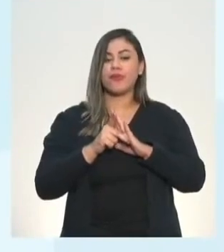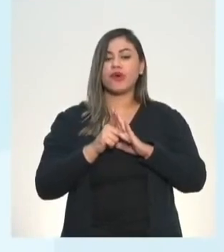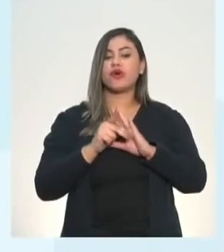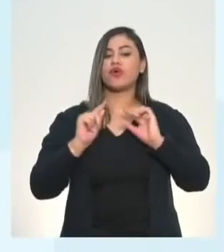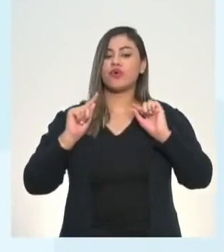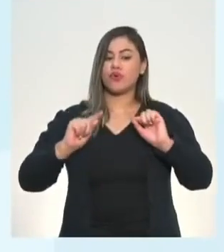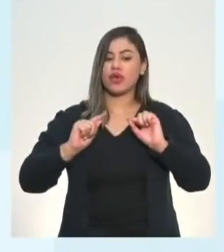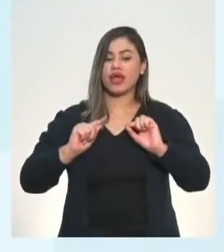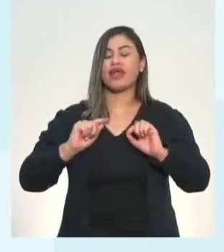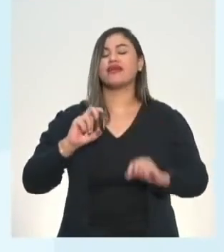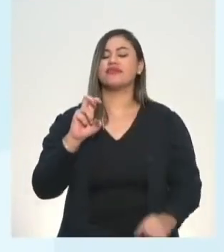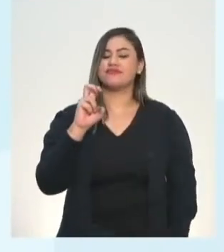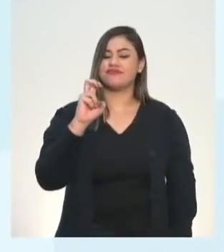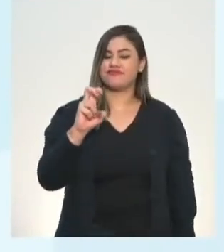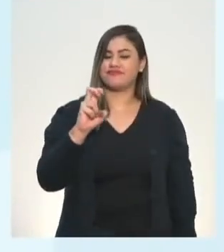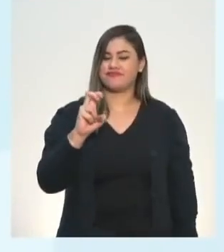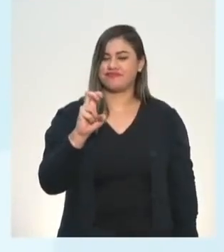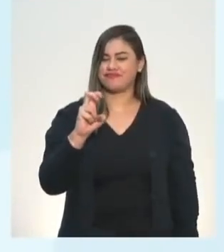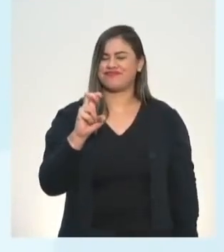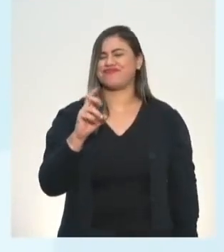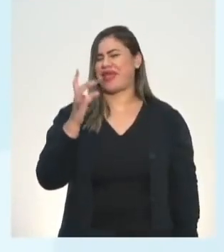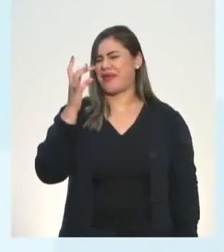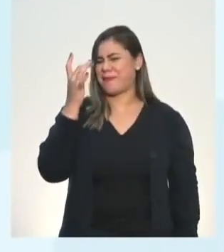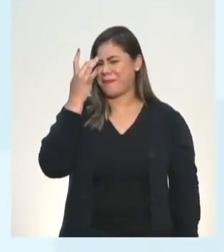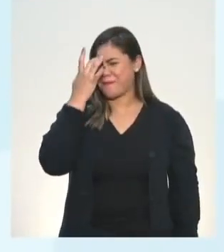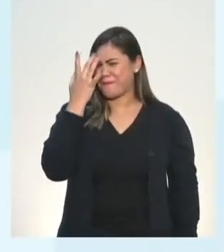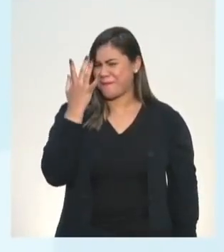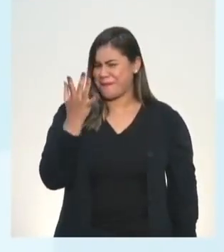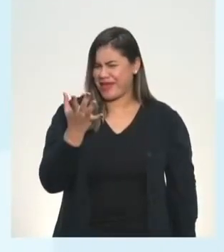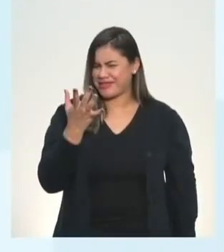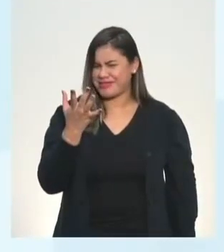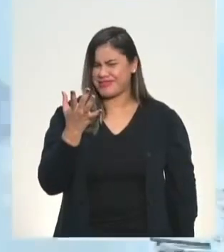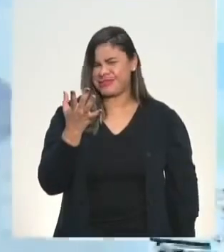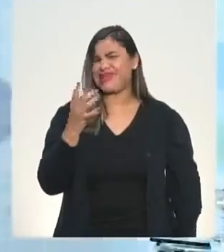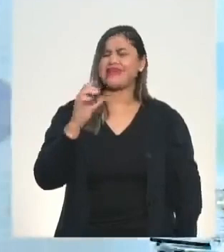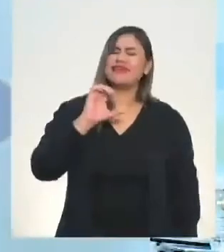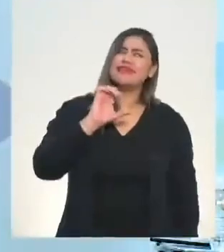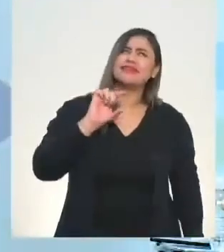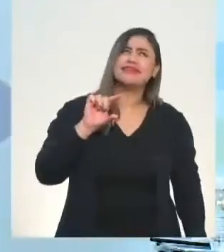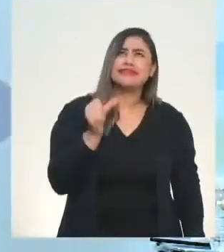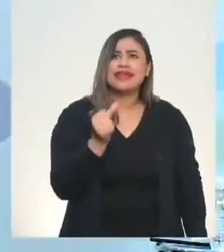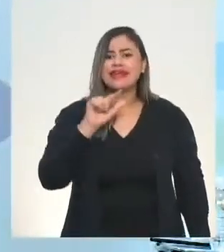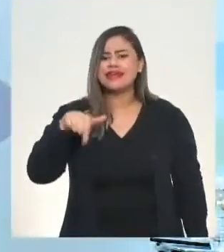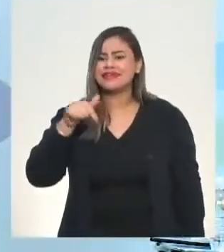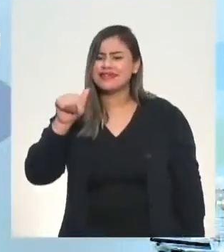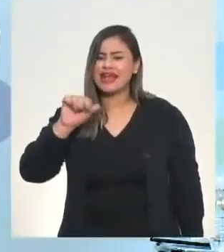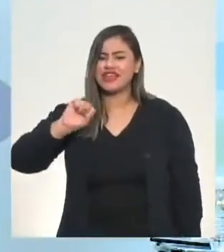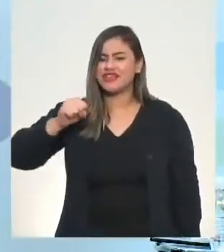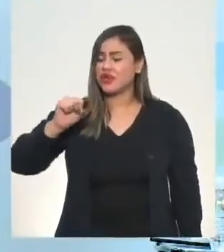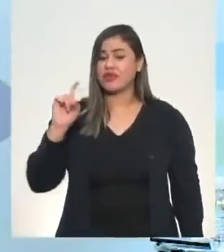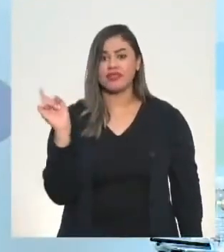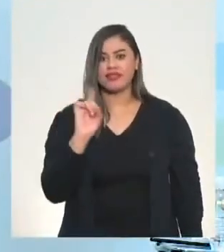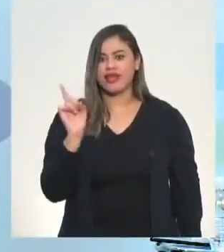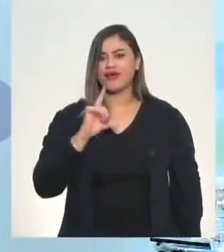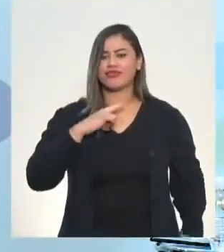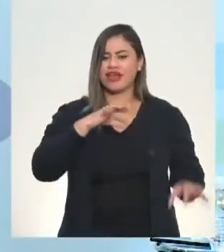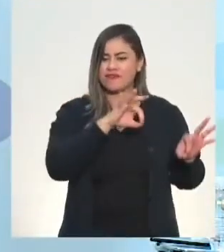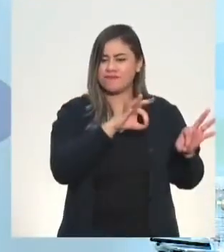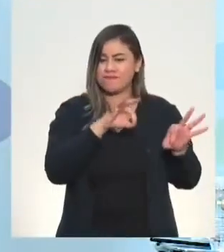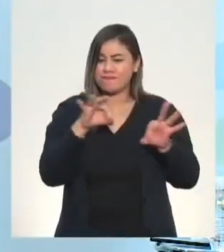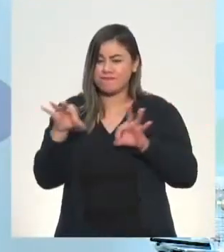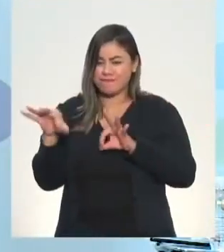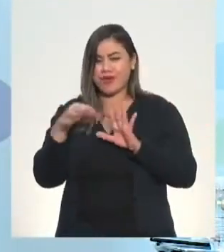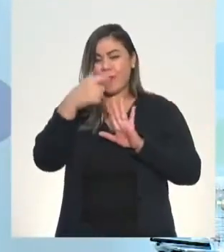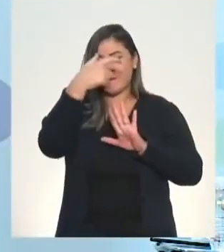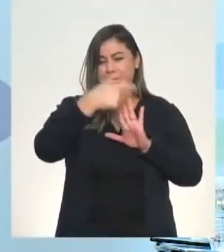de 5. Então, veja, não é simplesmente uma sequência que você, 6, 7, 8, não. Existe uma regularidade, existe um padrão,